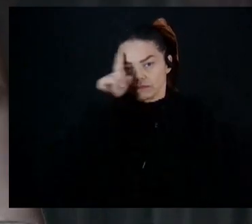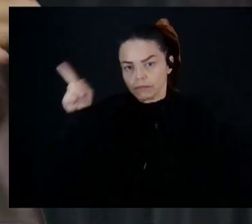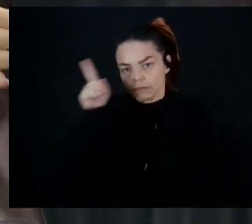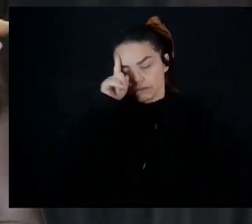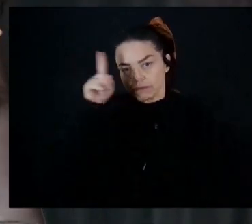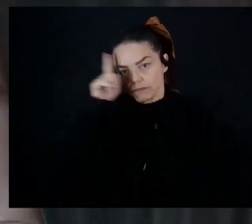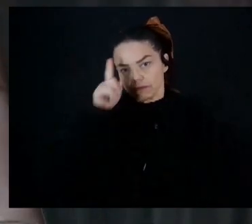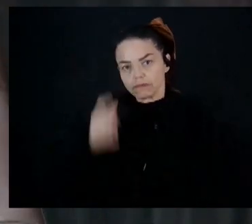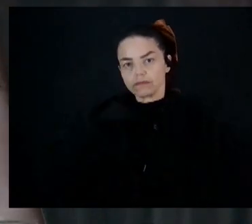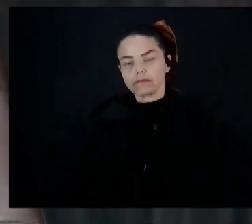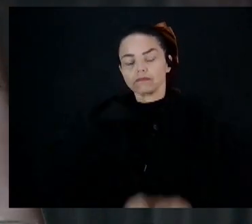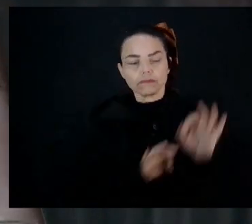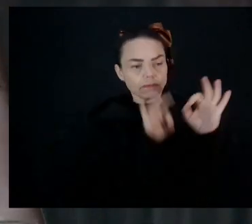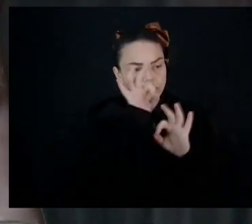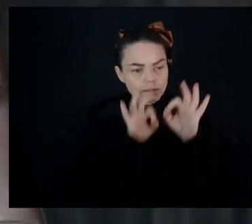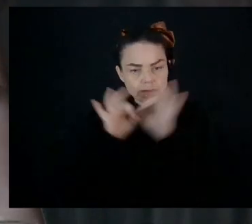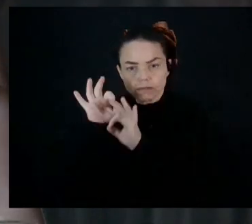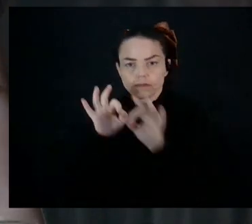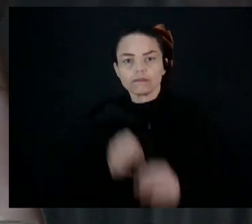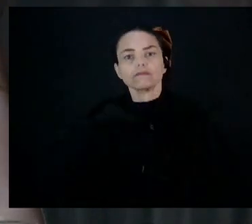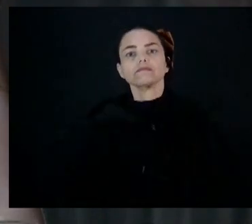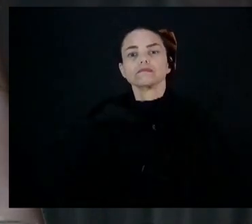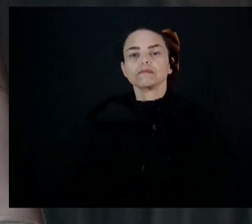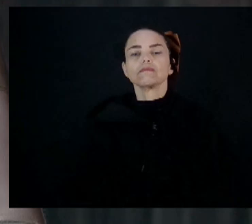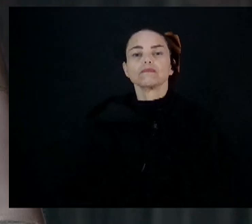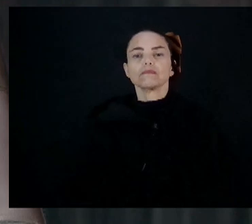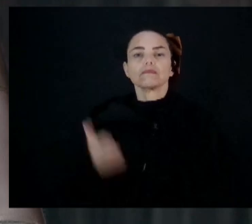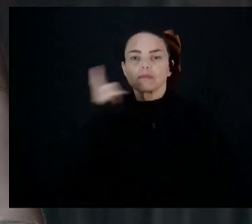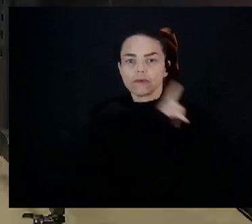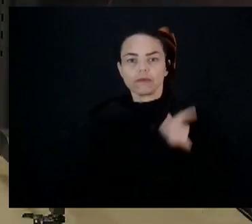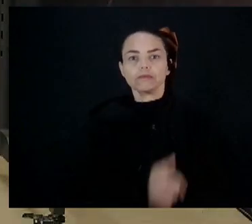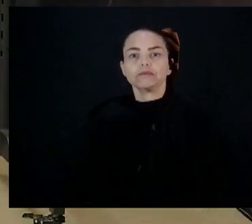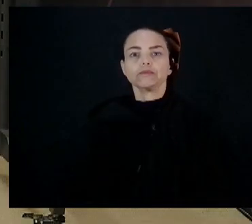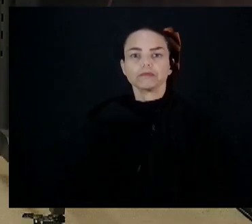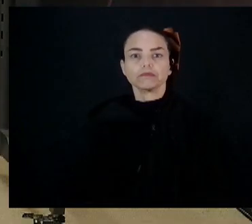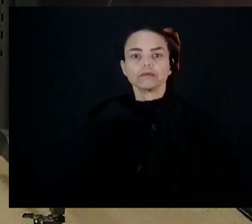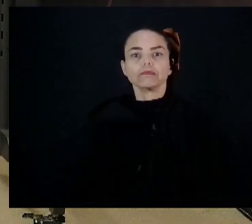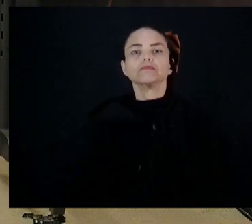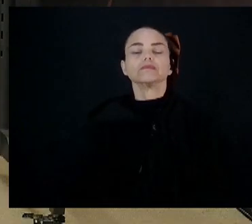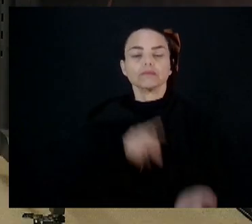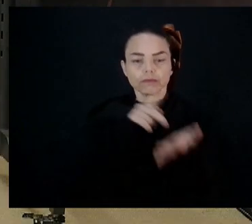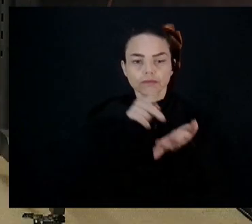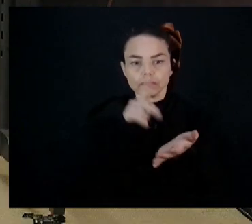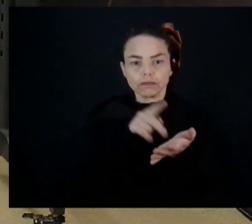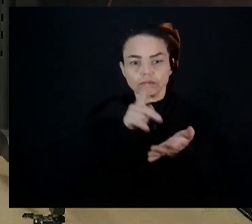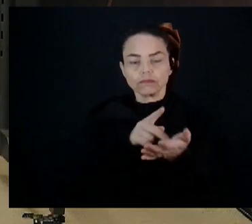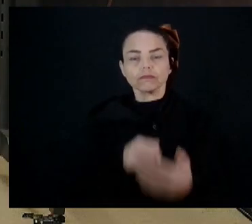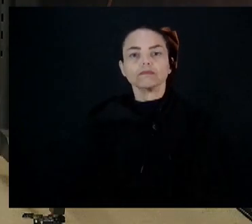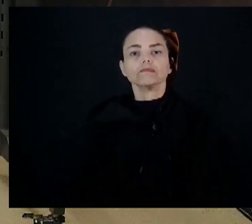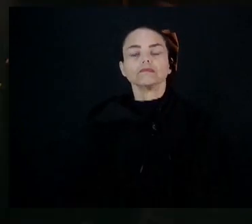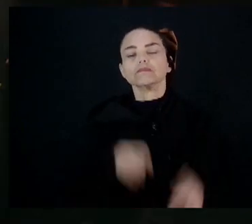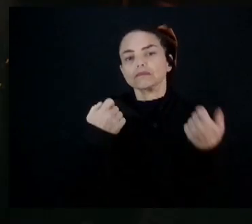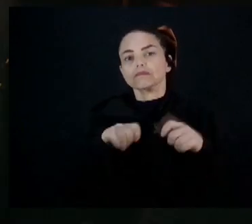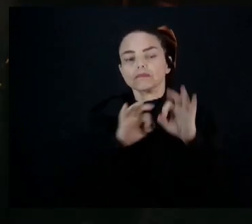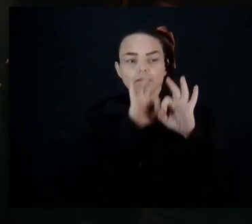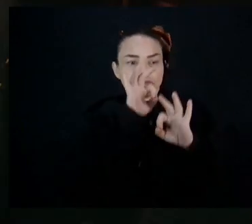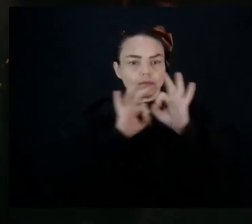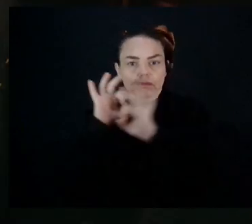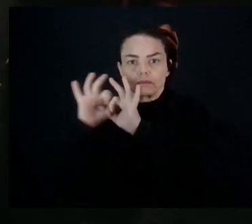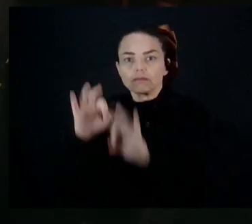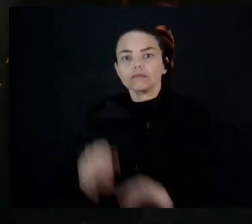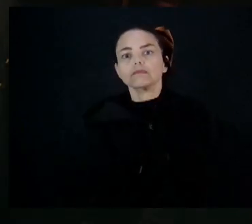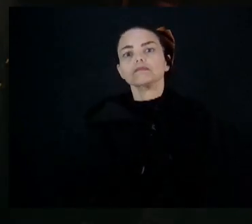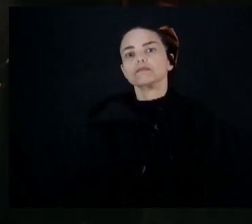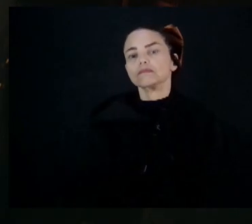gente organizar, né, que vai caber. A gente não precisa deixar o sono para depois. Precisamos de organização. E aí, quando a